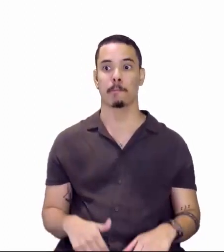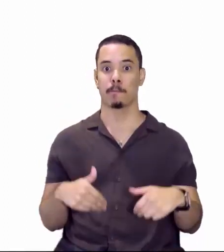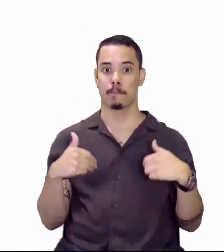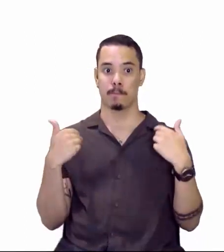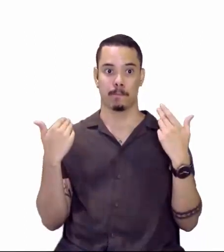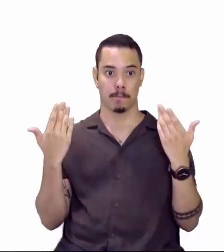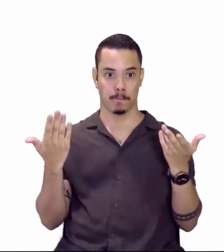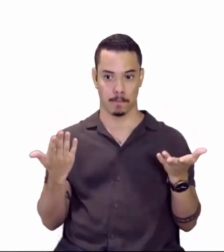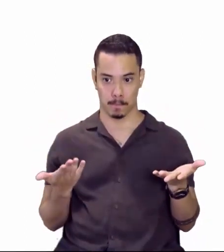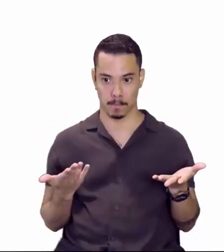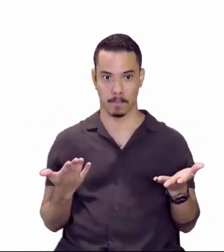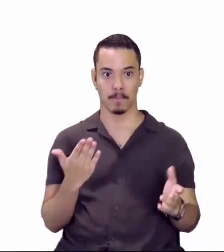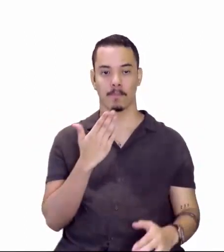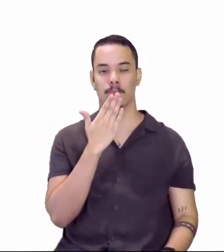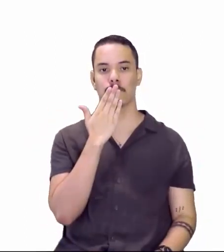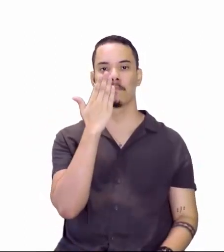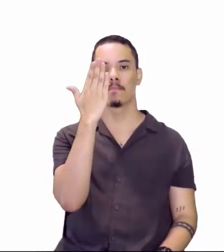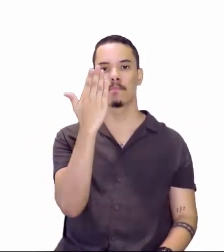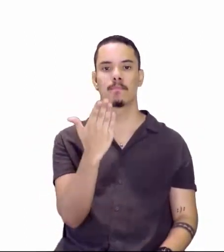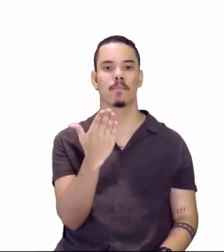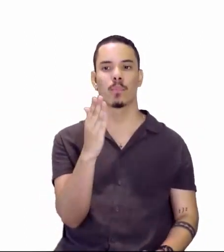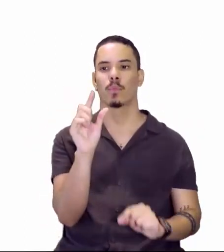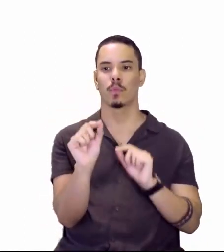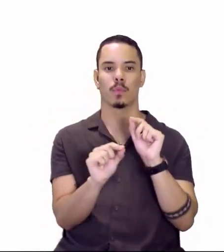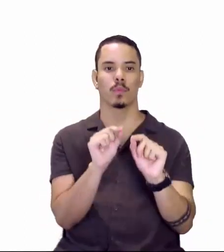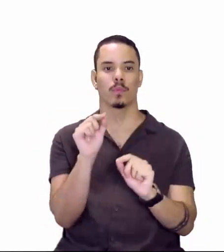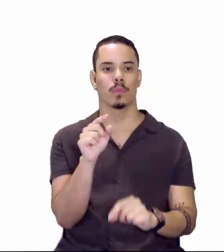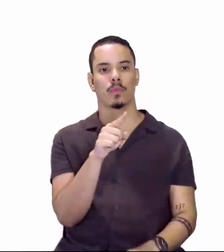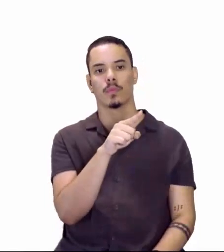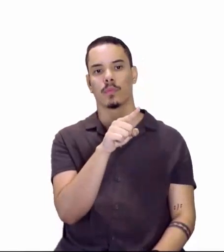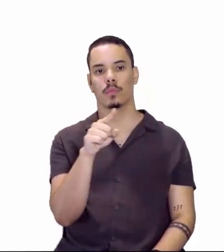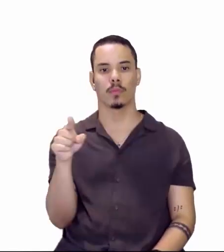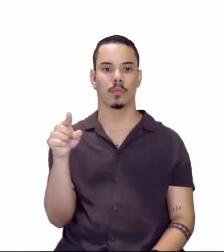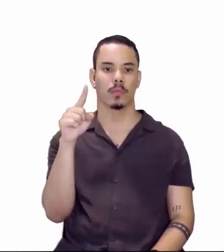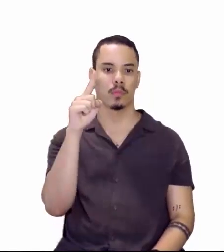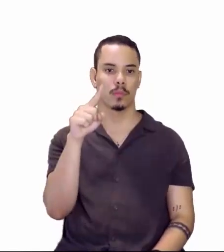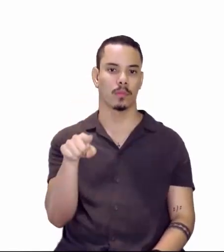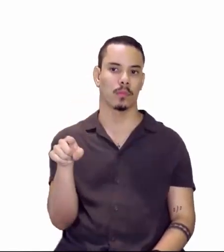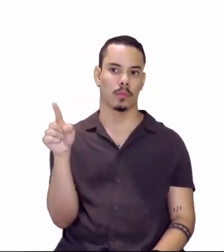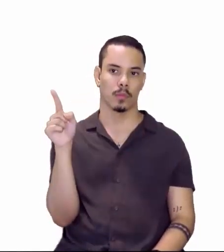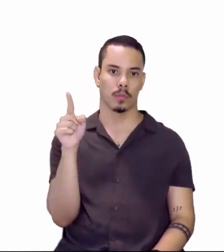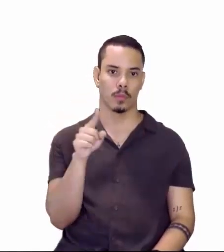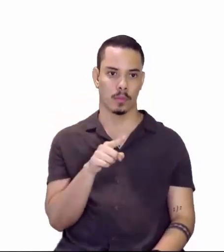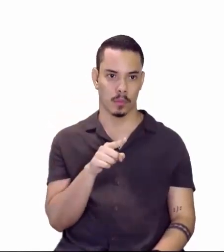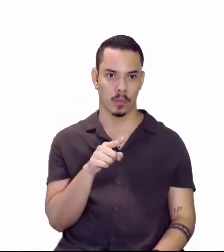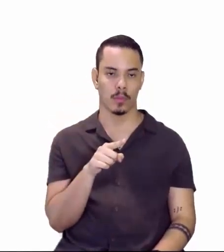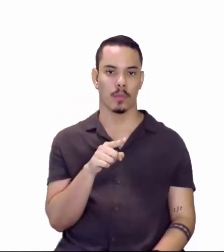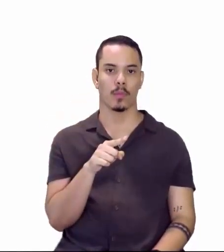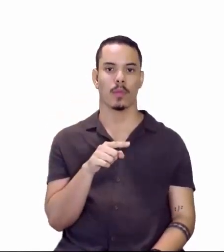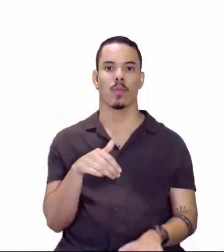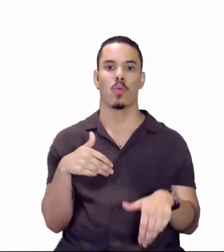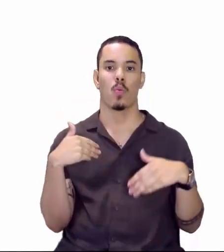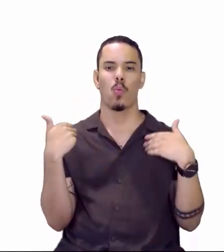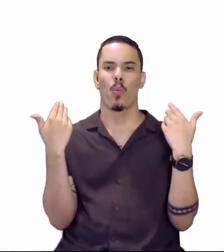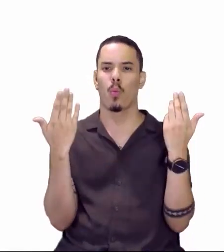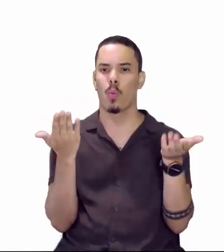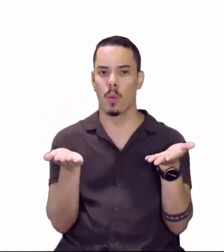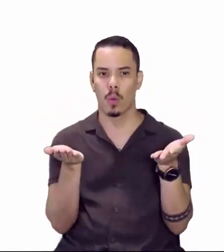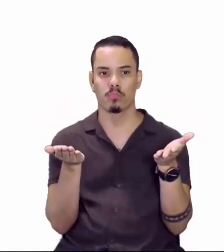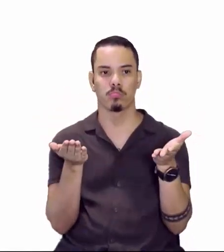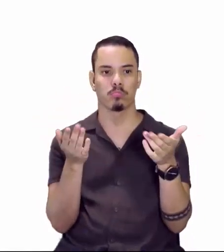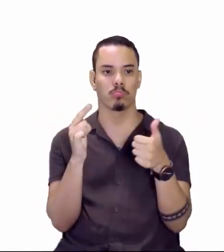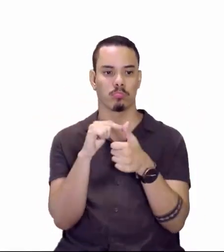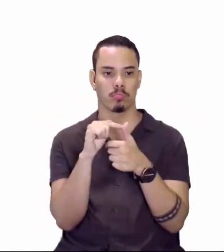disso, pede-se que você assinale a alternativa